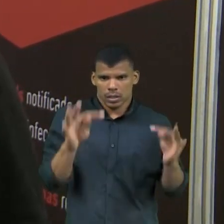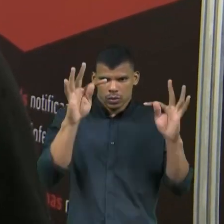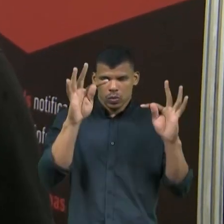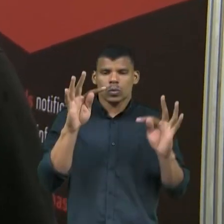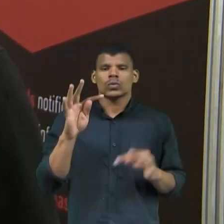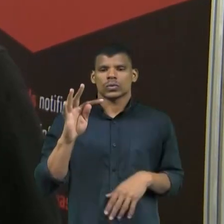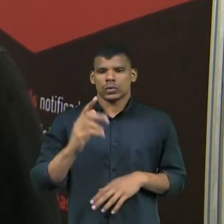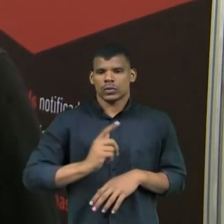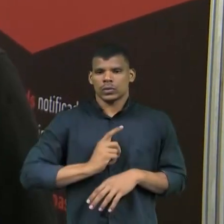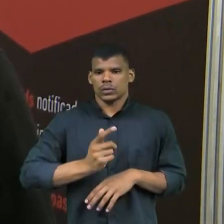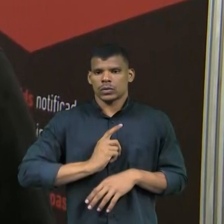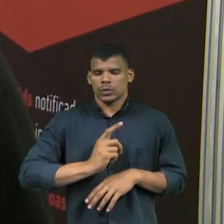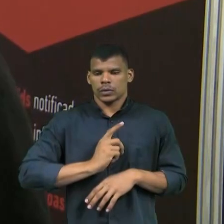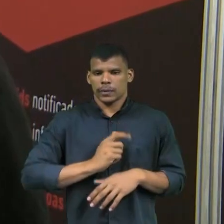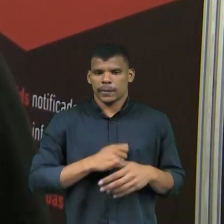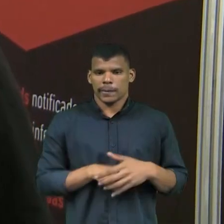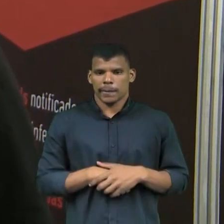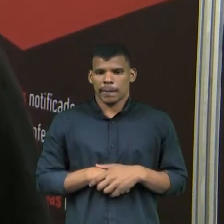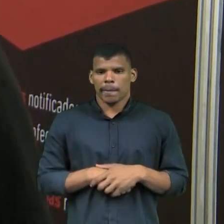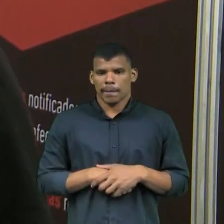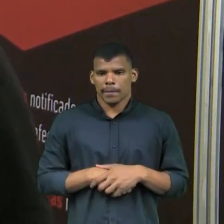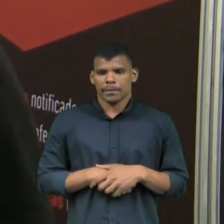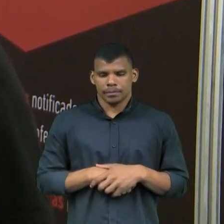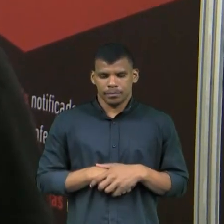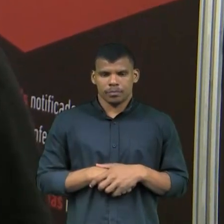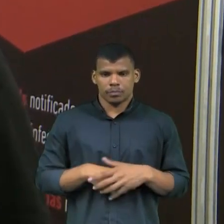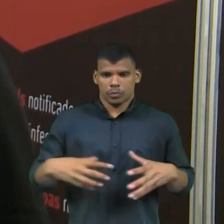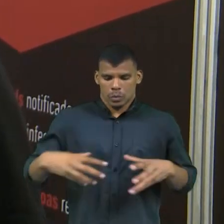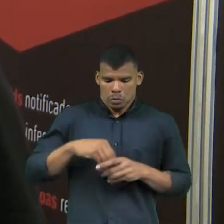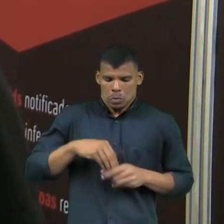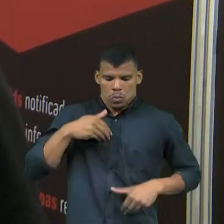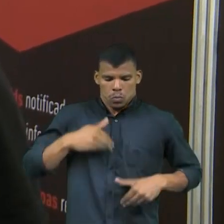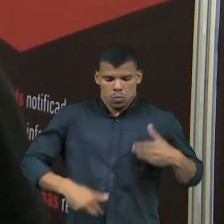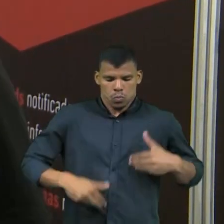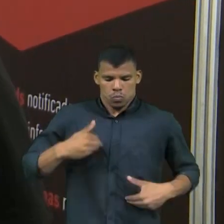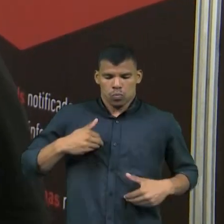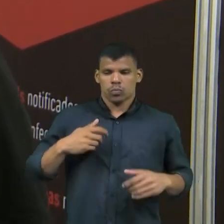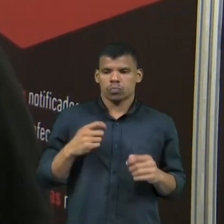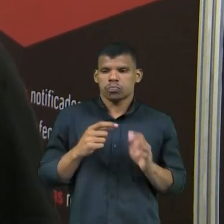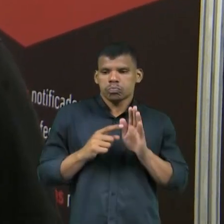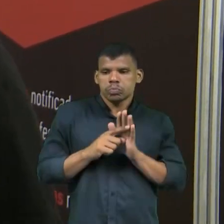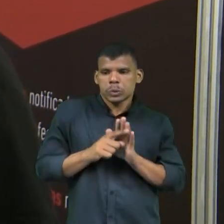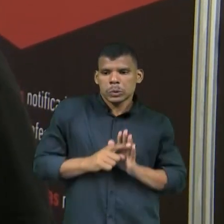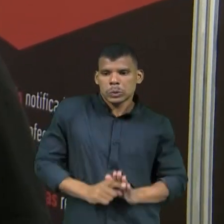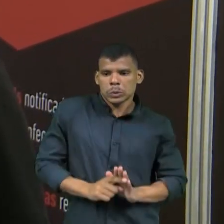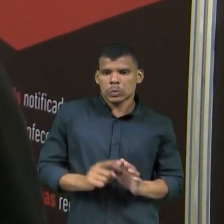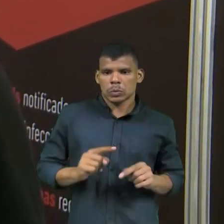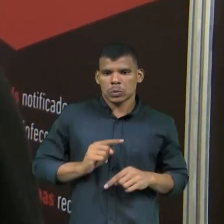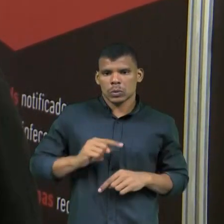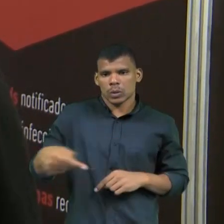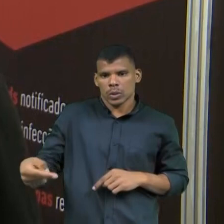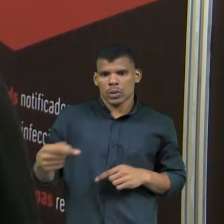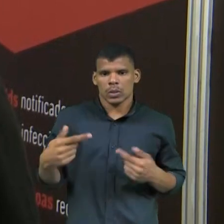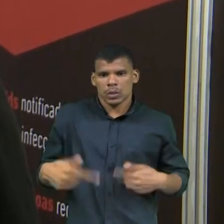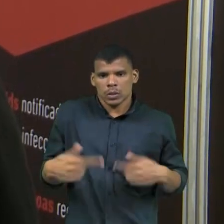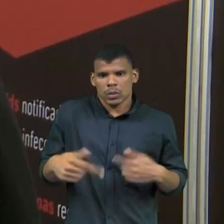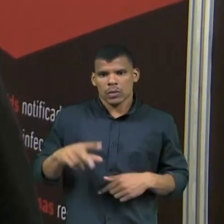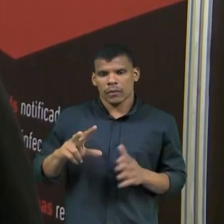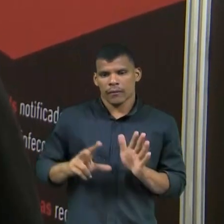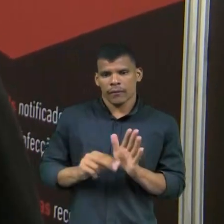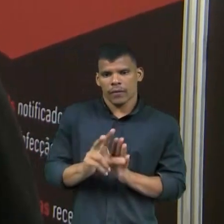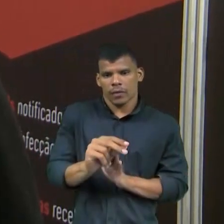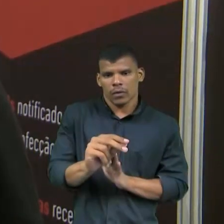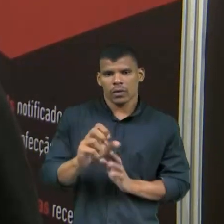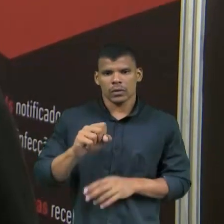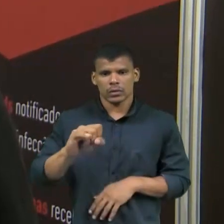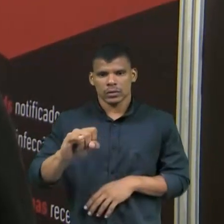que vivem com HIV aplicada, as pessoas são indetectáveis e intransmissíveis, não transmitem o vírus se